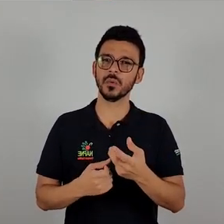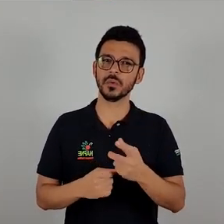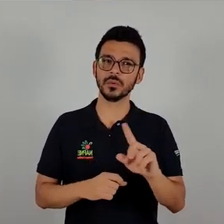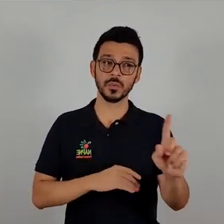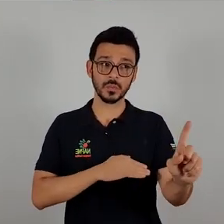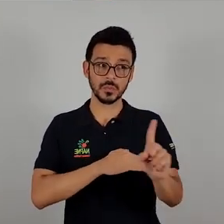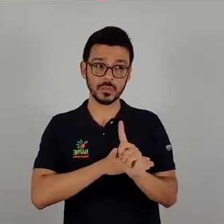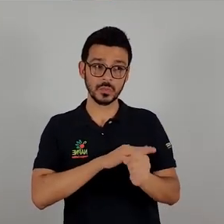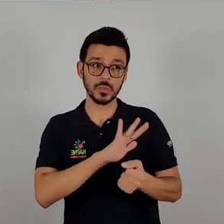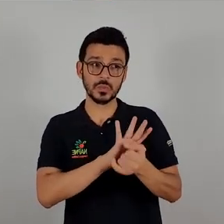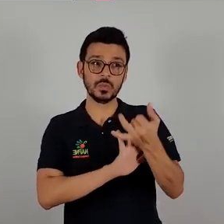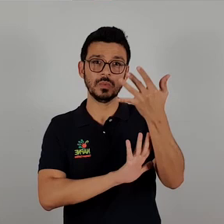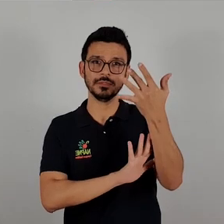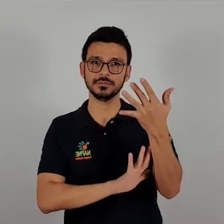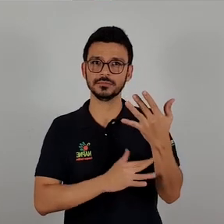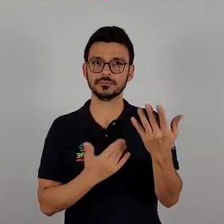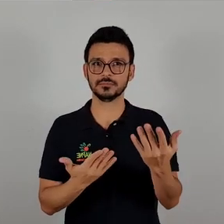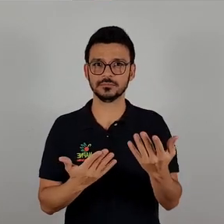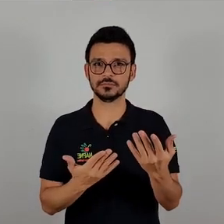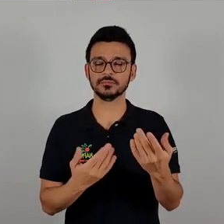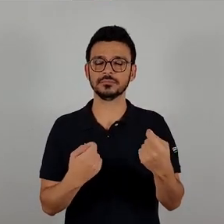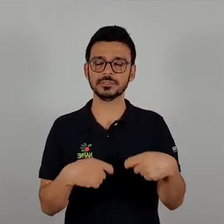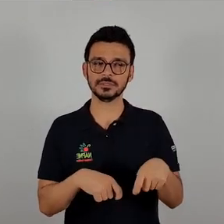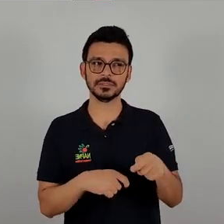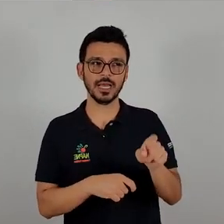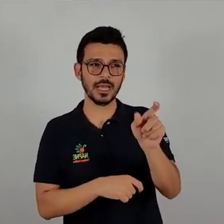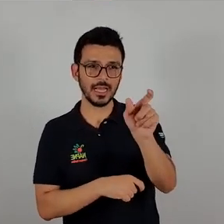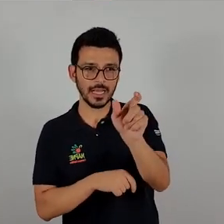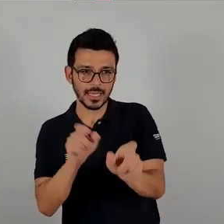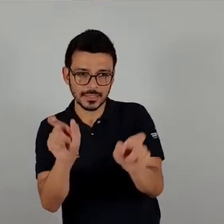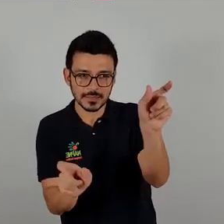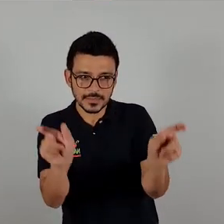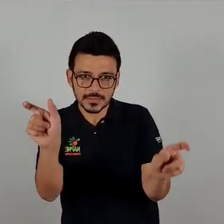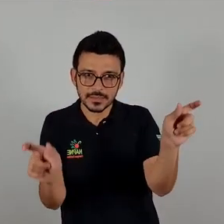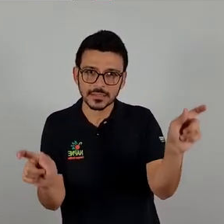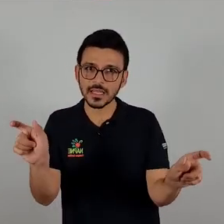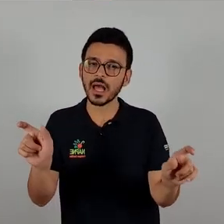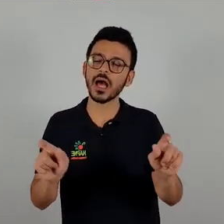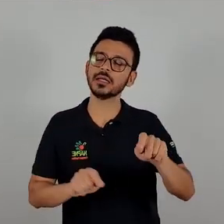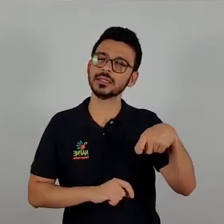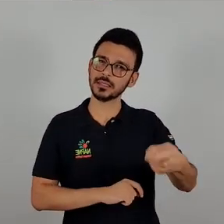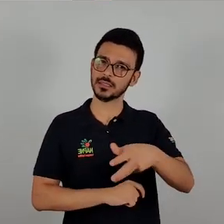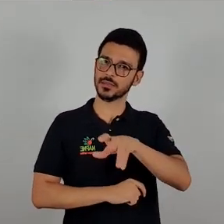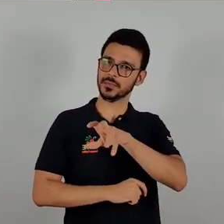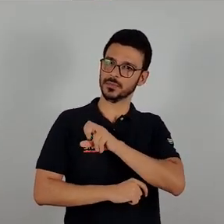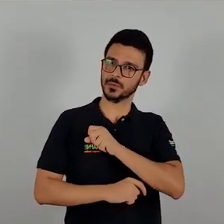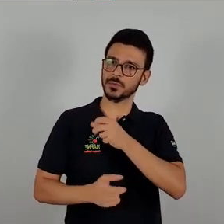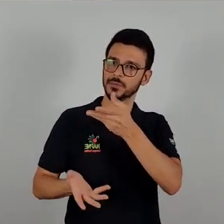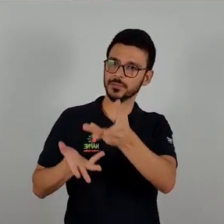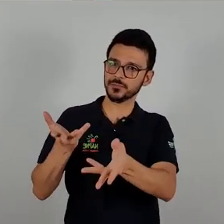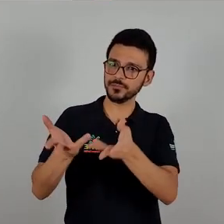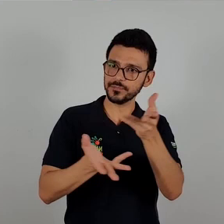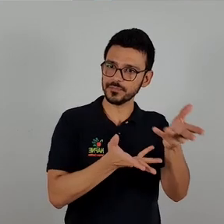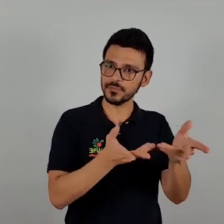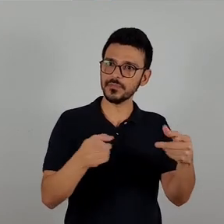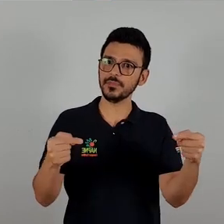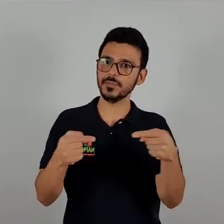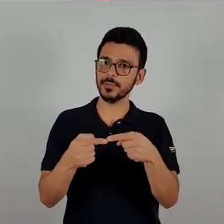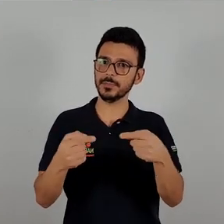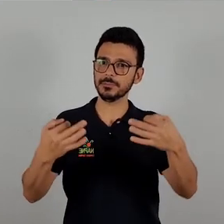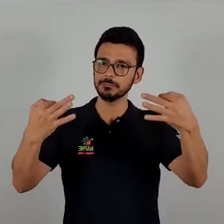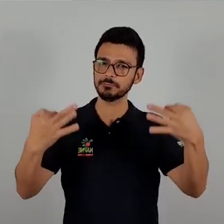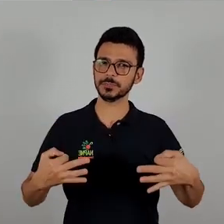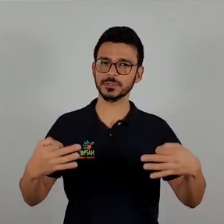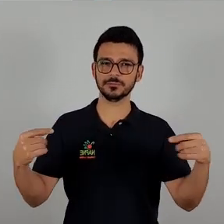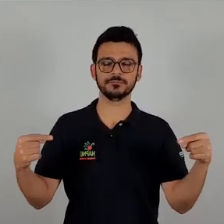Sabedoria dos homens é proporcional não à sua experiência, mas à capacidade de adquirir experiência, é o que eu estava falando. Então abram a mente sempre para conhecimentos